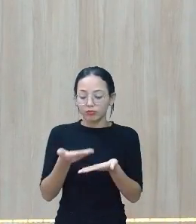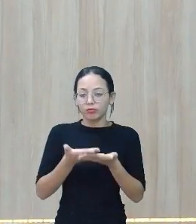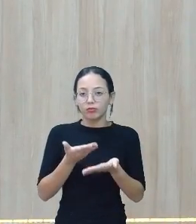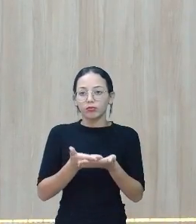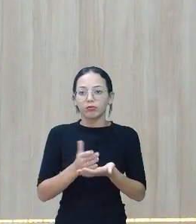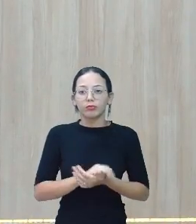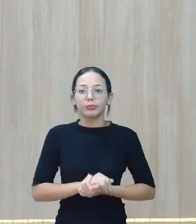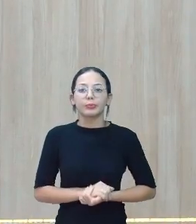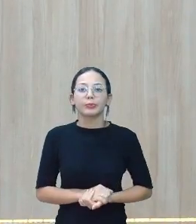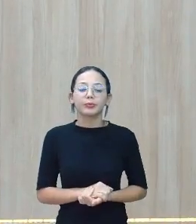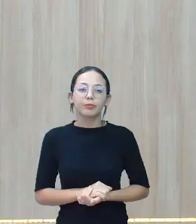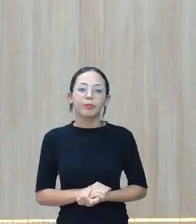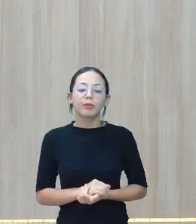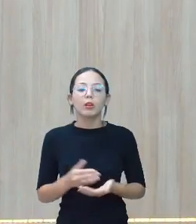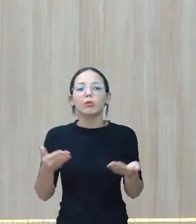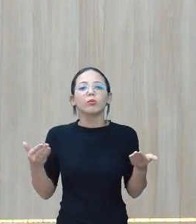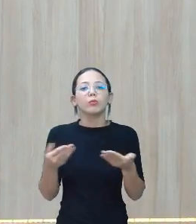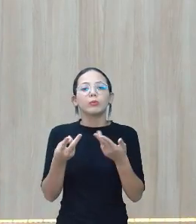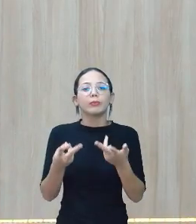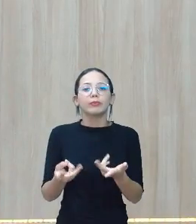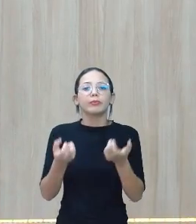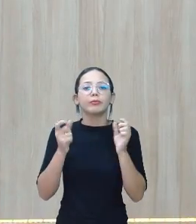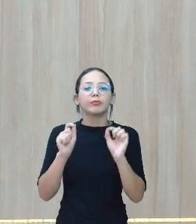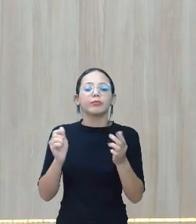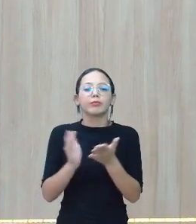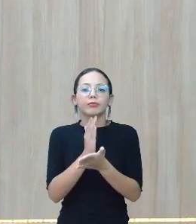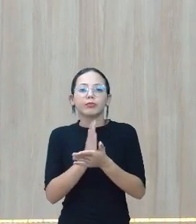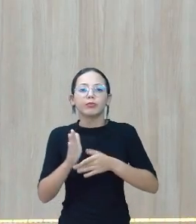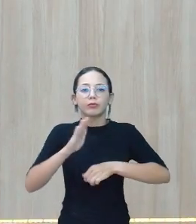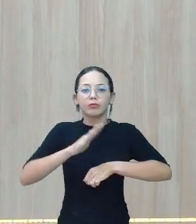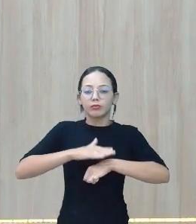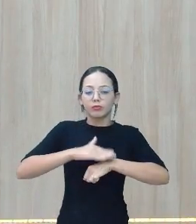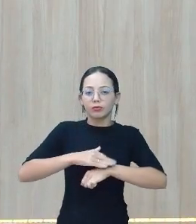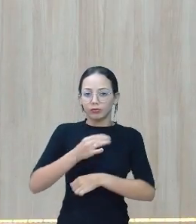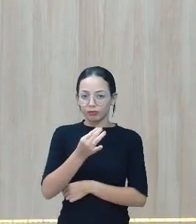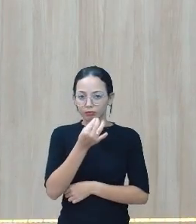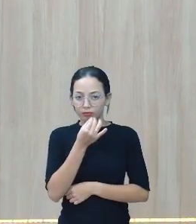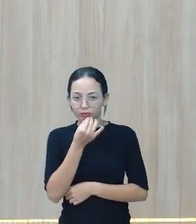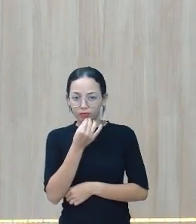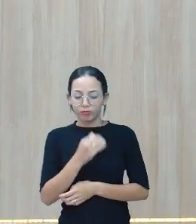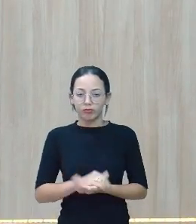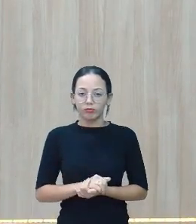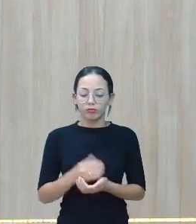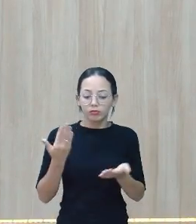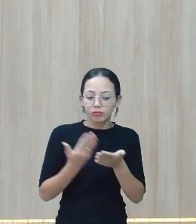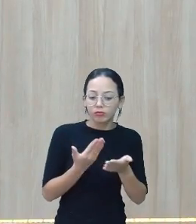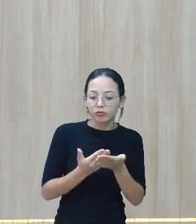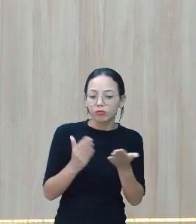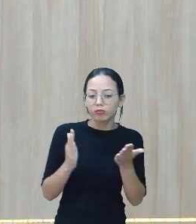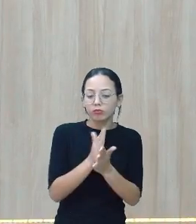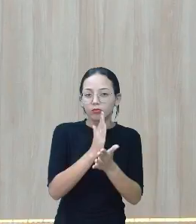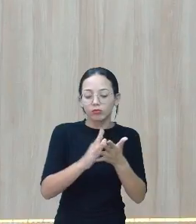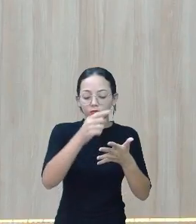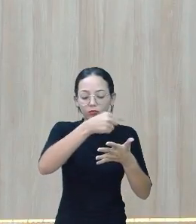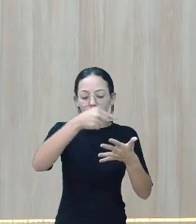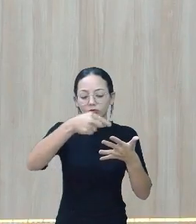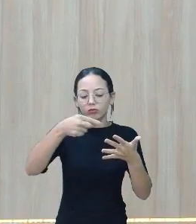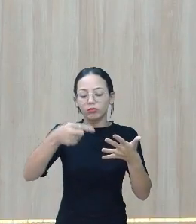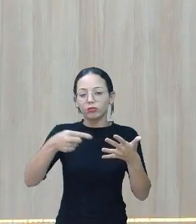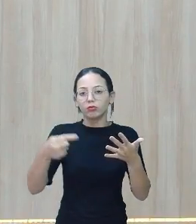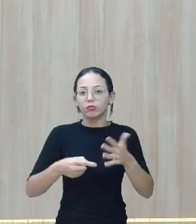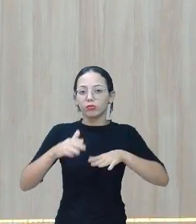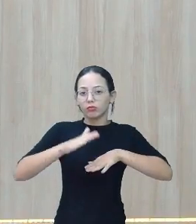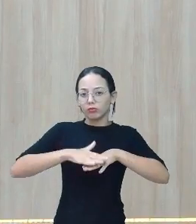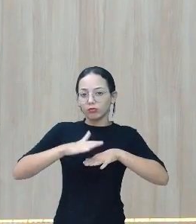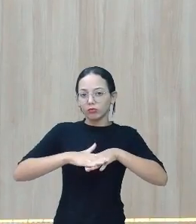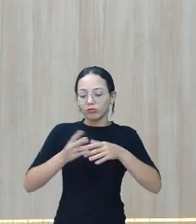aula, tá certo? Então a gente vai perceber em algumas situações que quando a gente vai estudar alguns elementos matemáticos, a gente